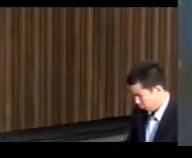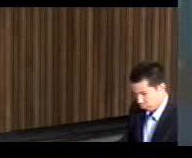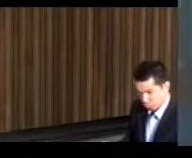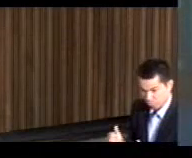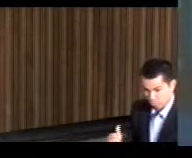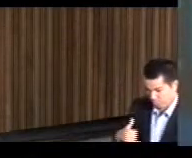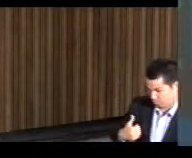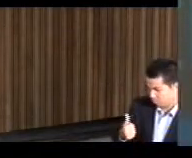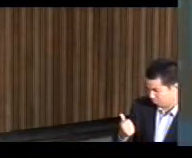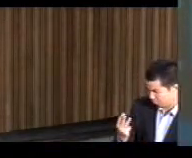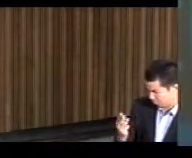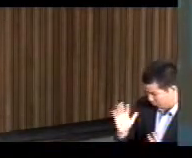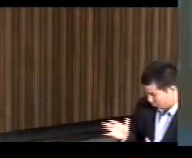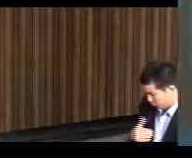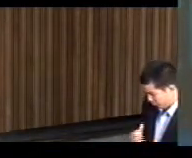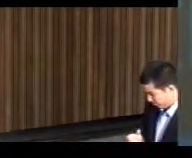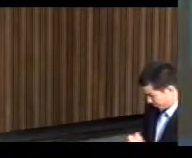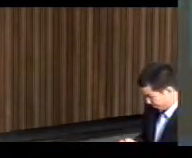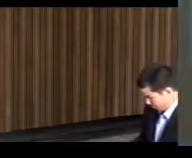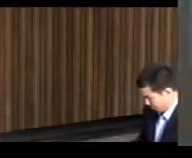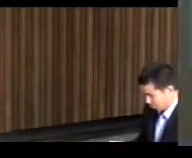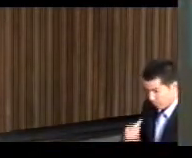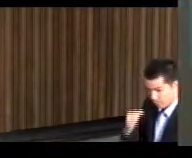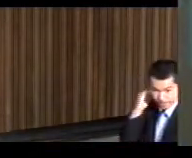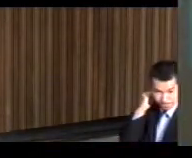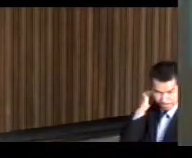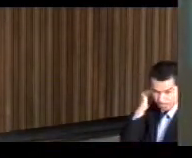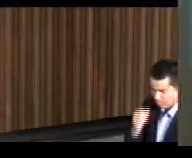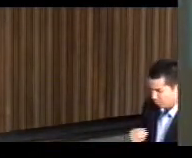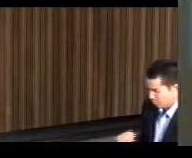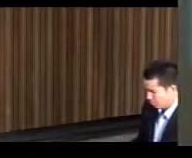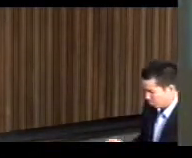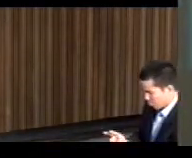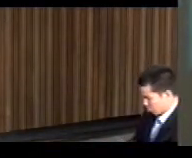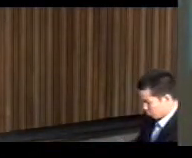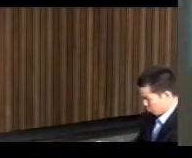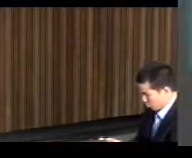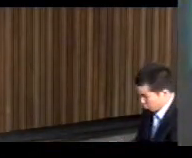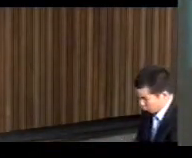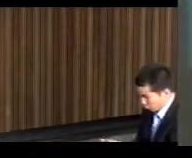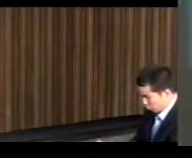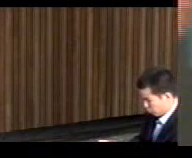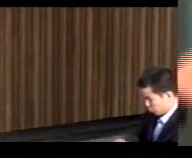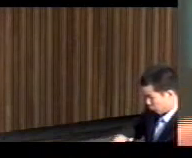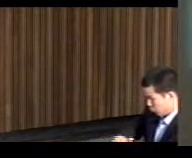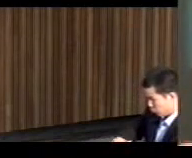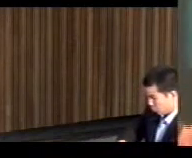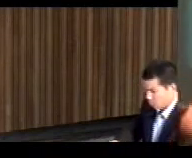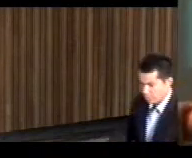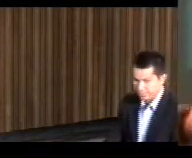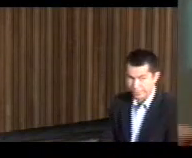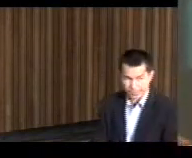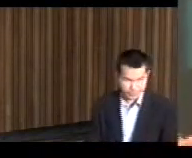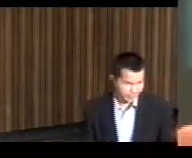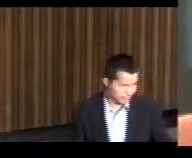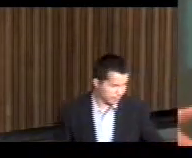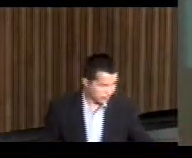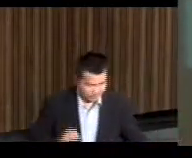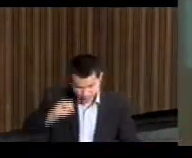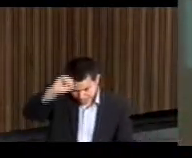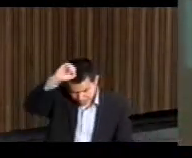E se a minha esposa, convivendo comigo tantos anos, não conseguiu gerar um filho até